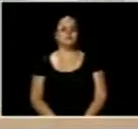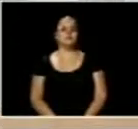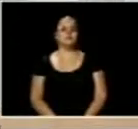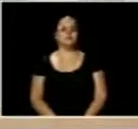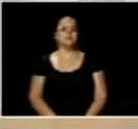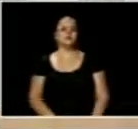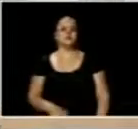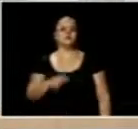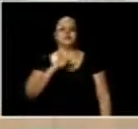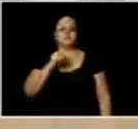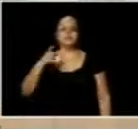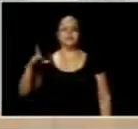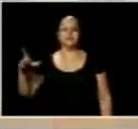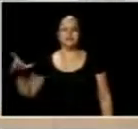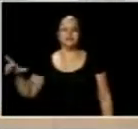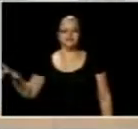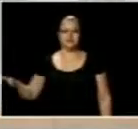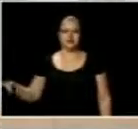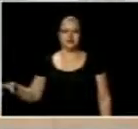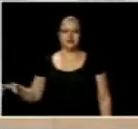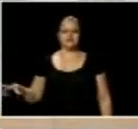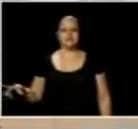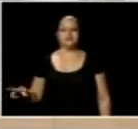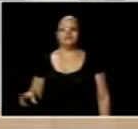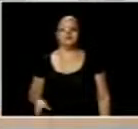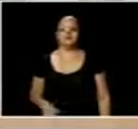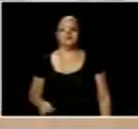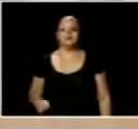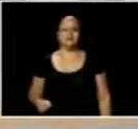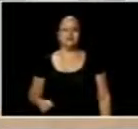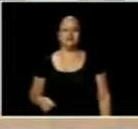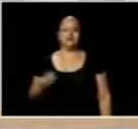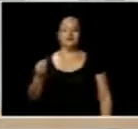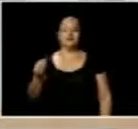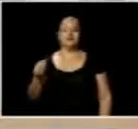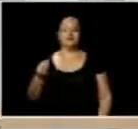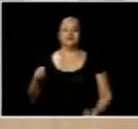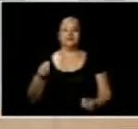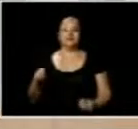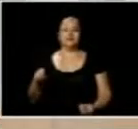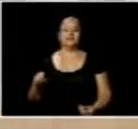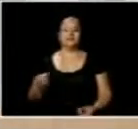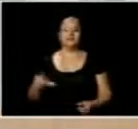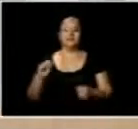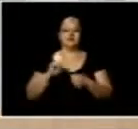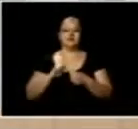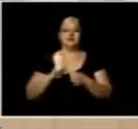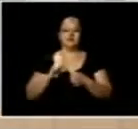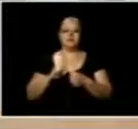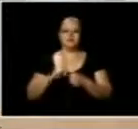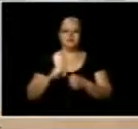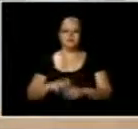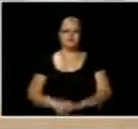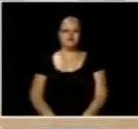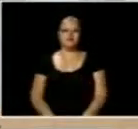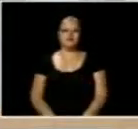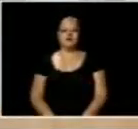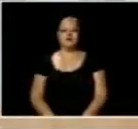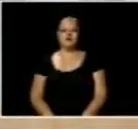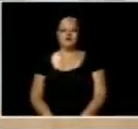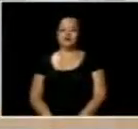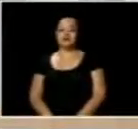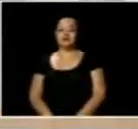ainda a capacidade de eficiência na gestão e execução do nosso